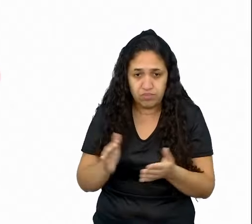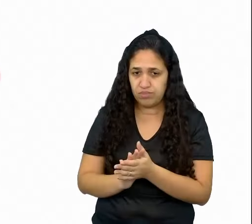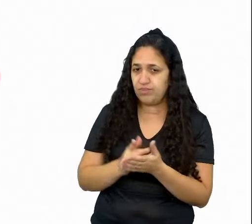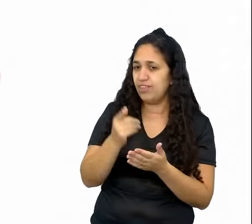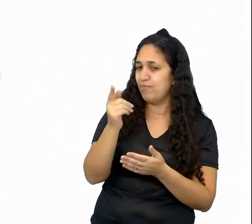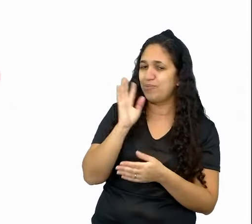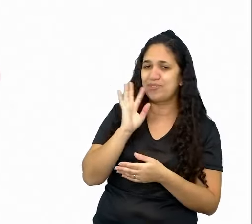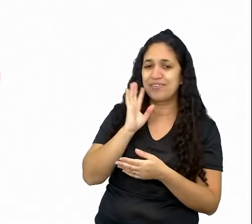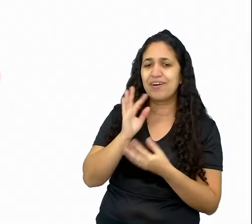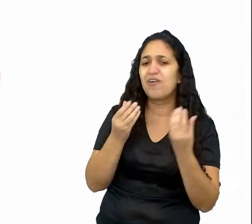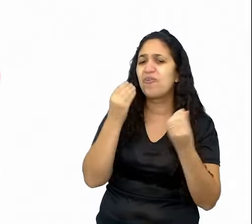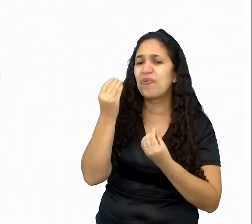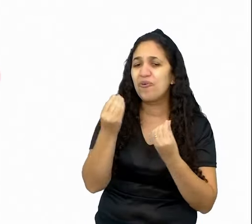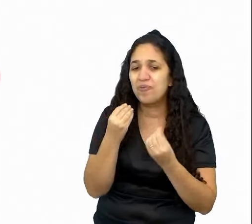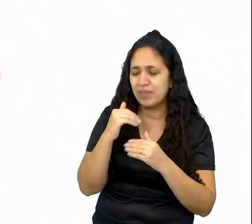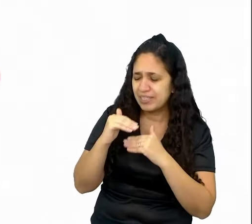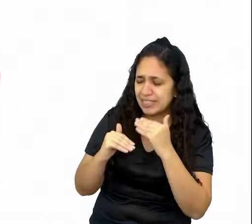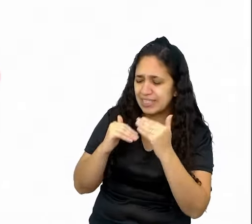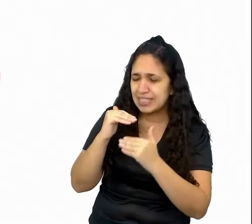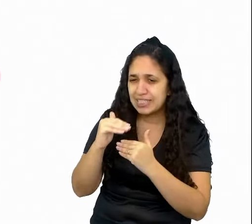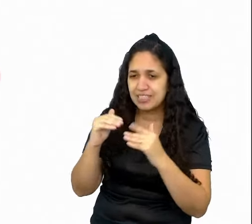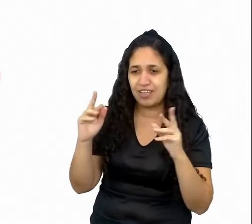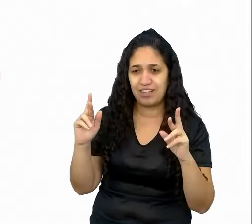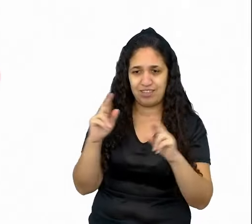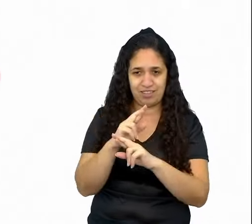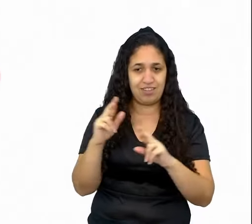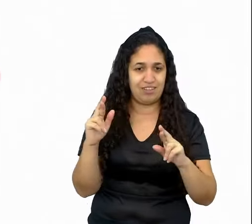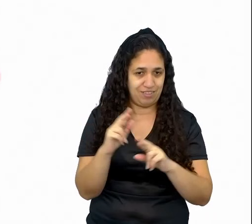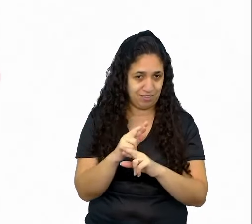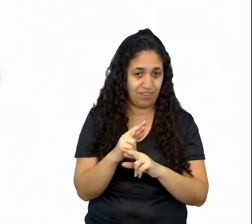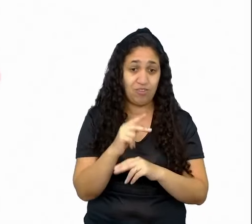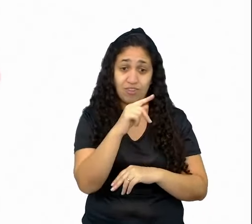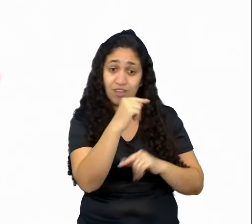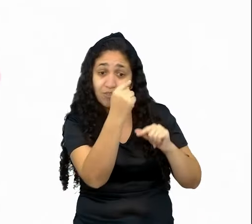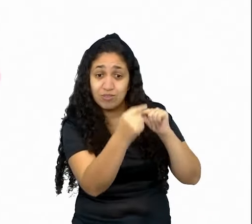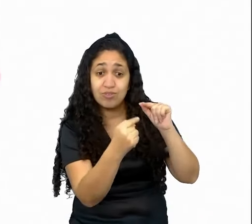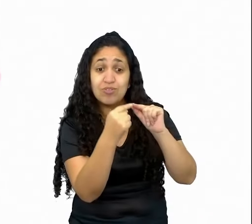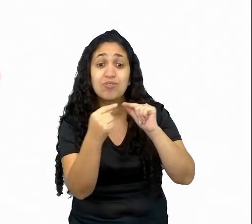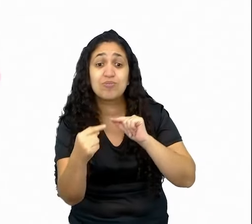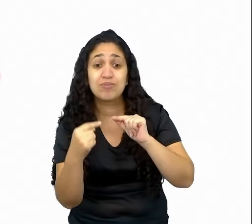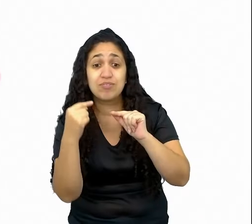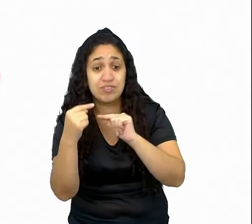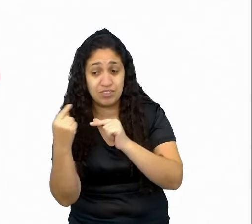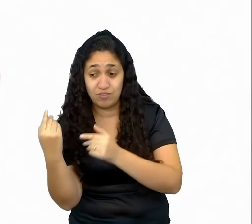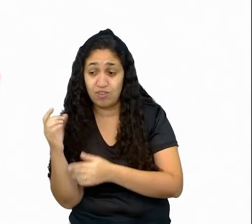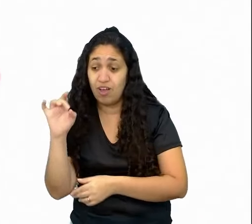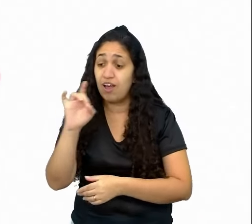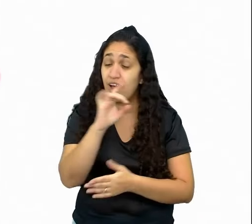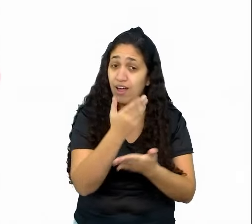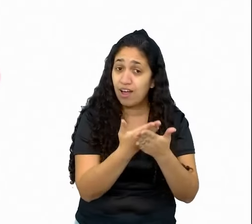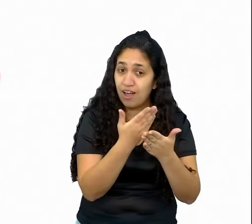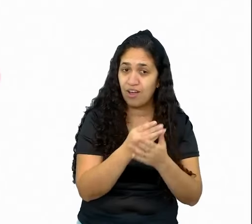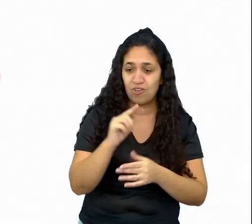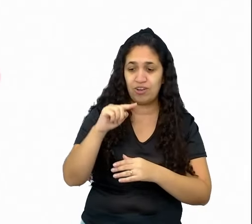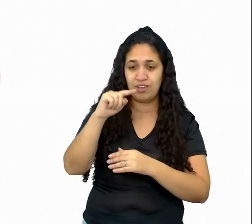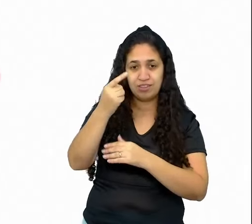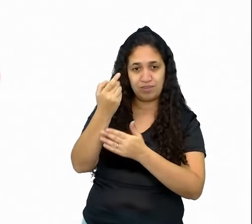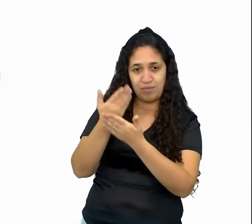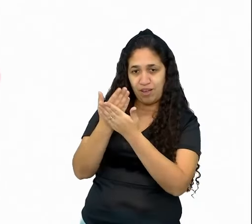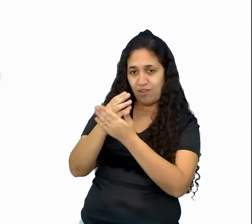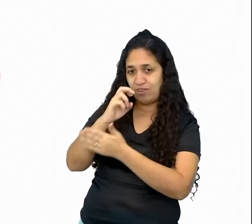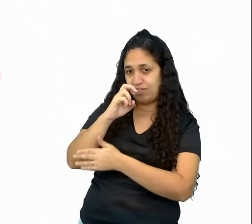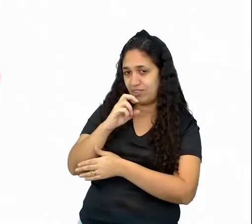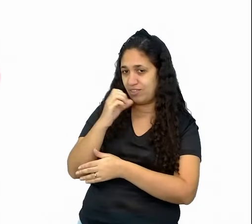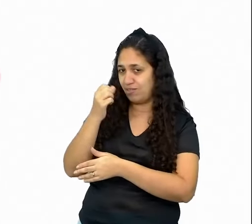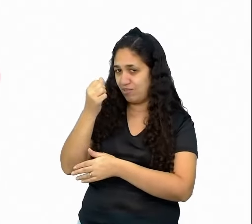aqui essa relação, tá? Então, aí ele traz os objetivos das aulas. Nas aulas 5 e 6 também